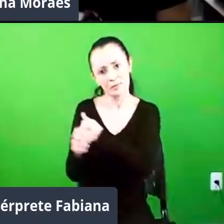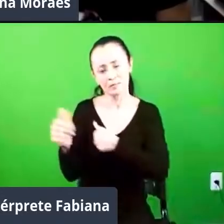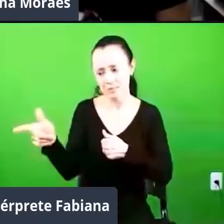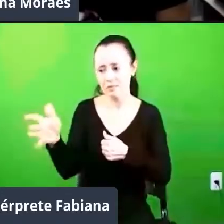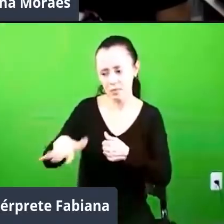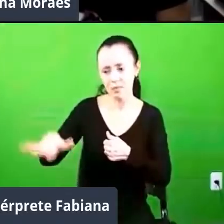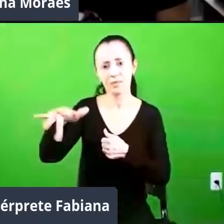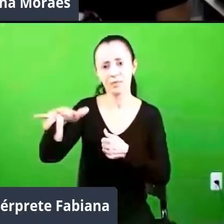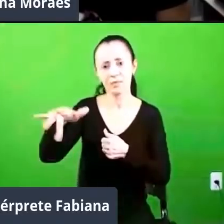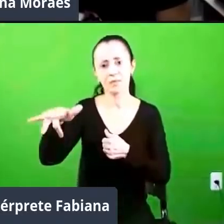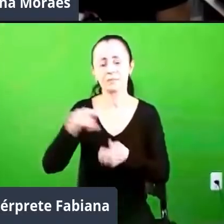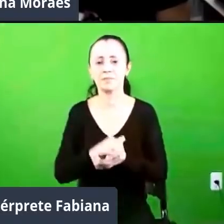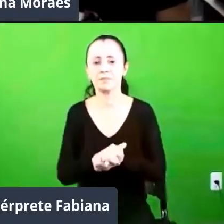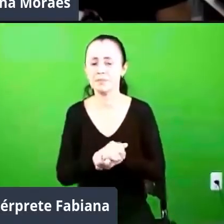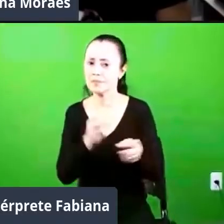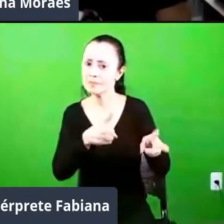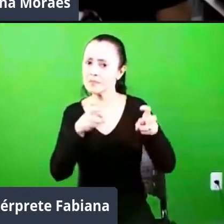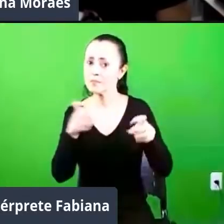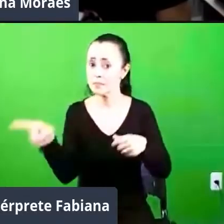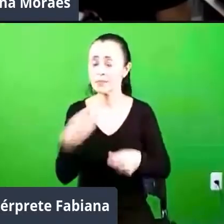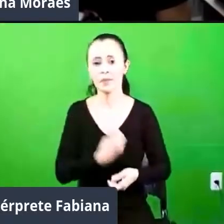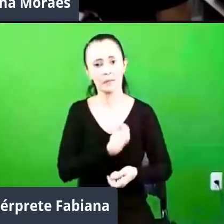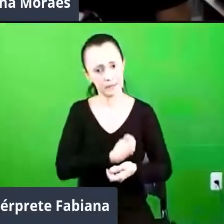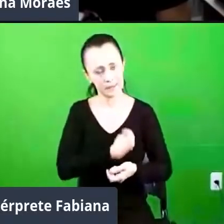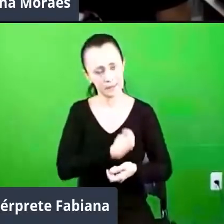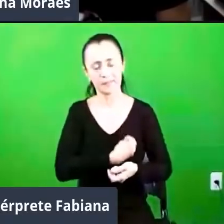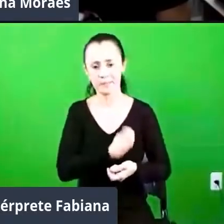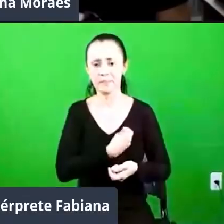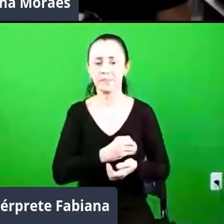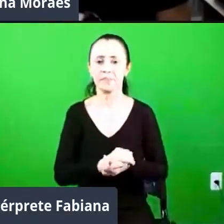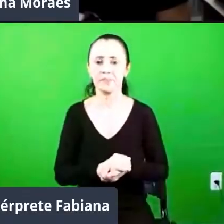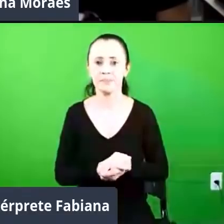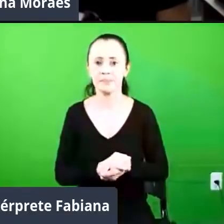Tenho percebido que eles estão participando muito.